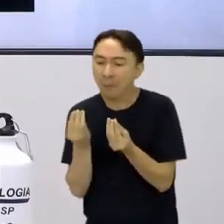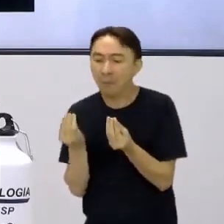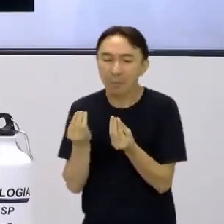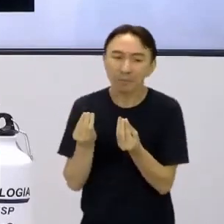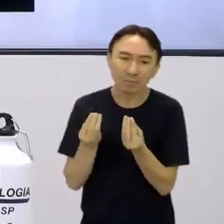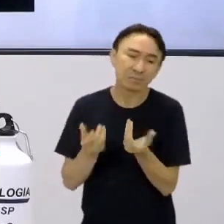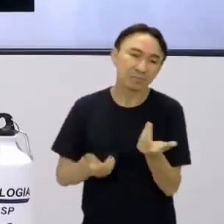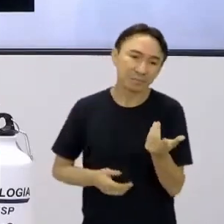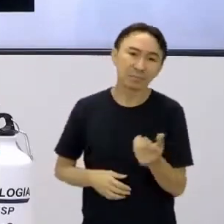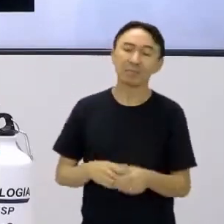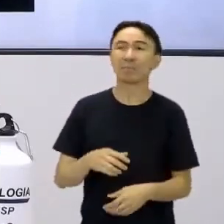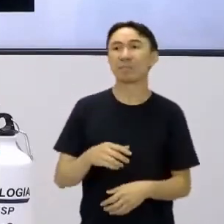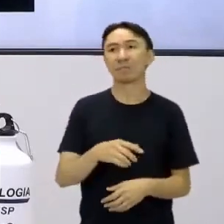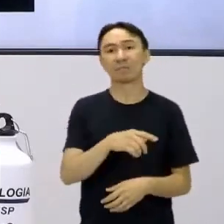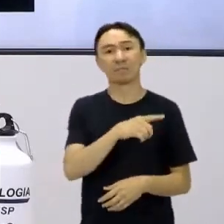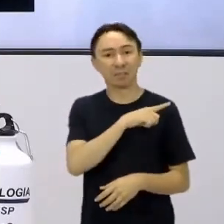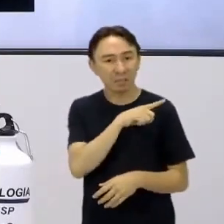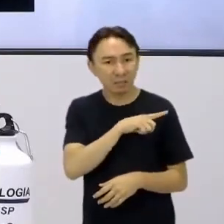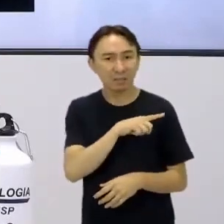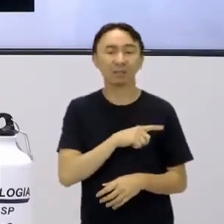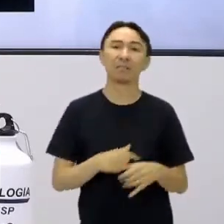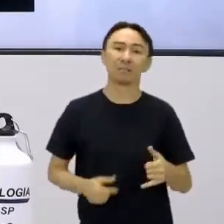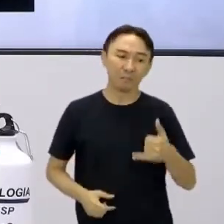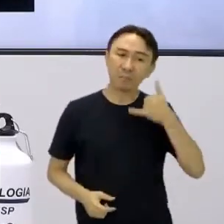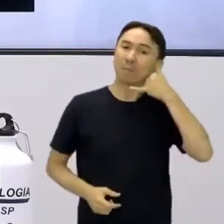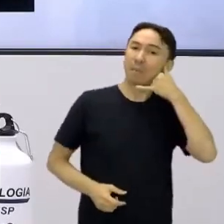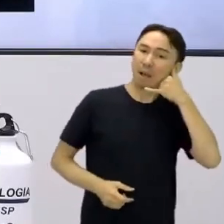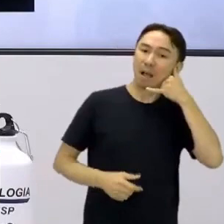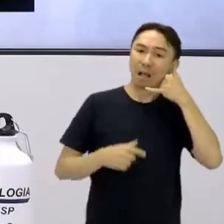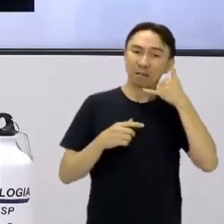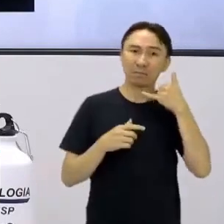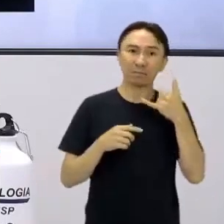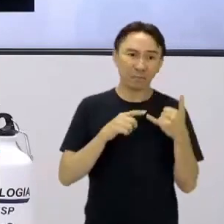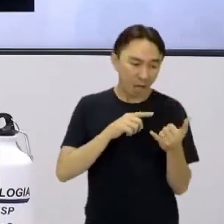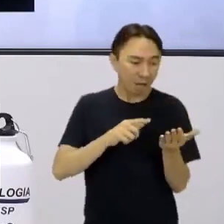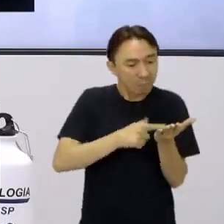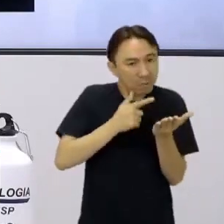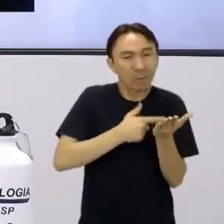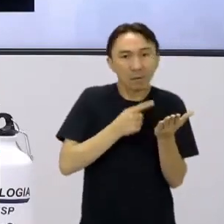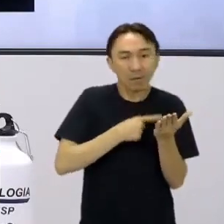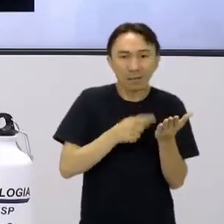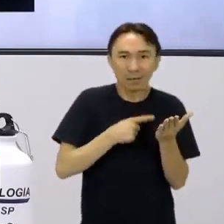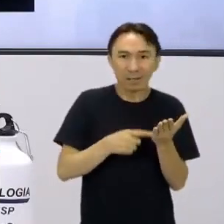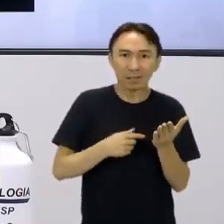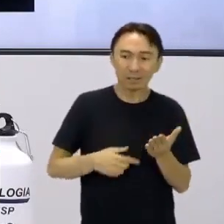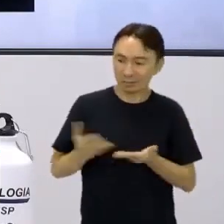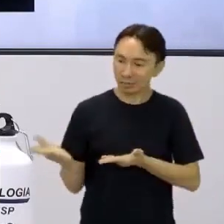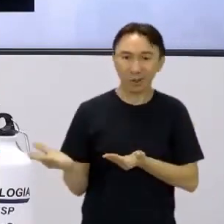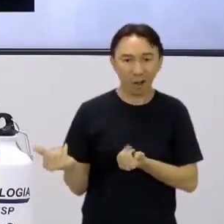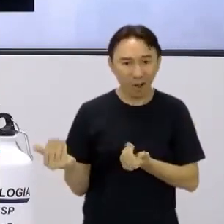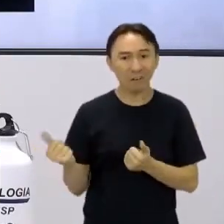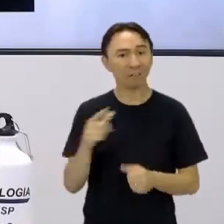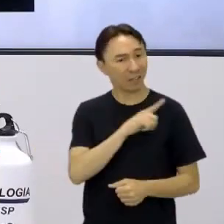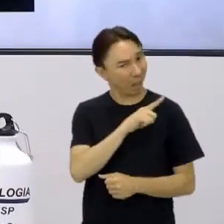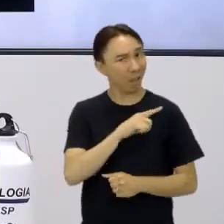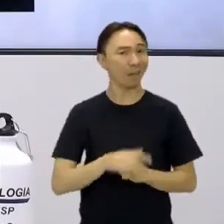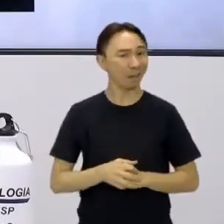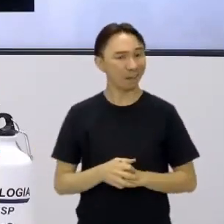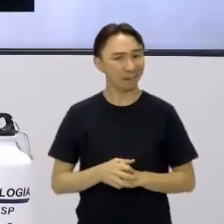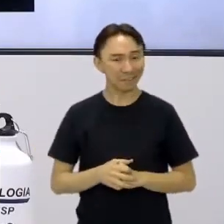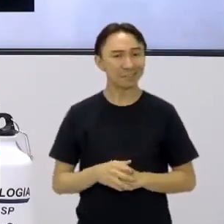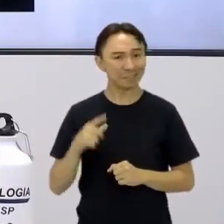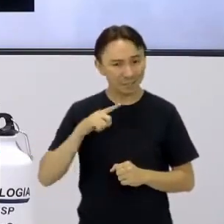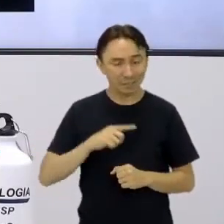tive celulares, vamos dizer, ali na adolescência. Então, eu cresci num universo onde eu tinha